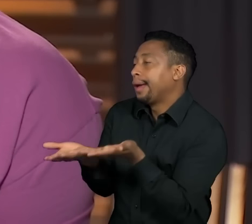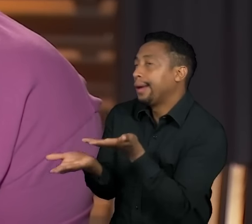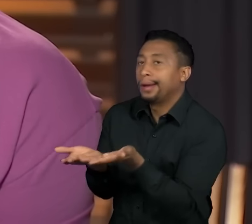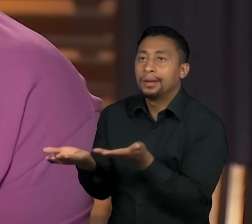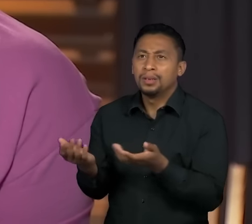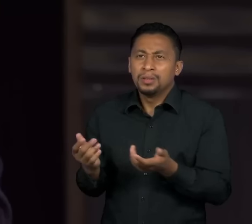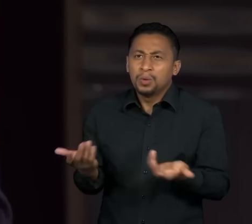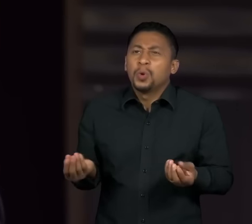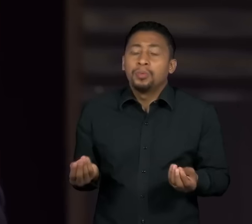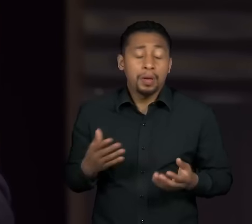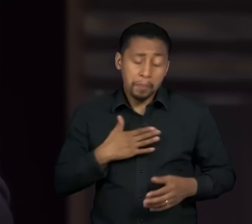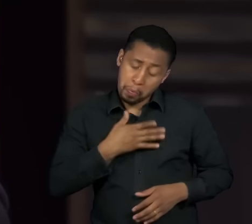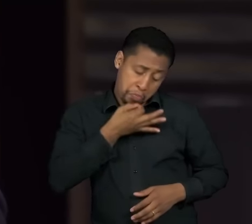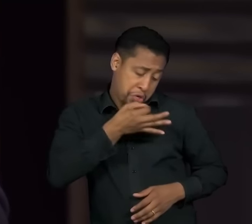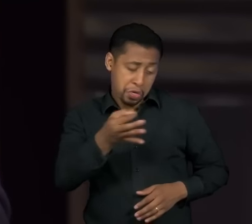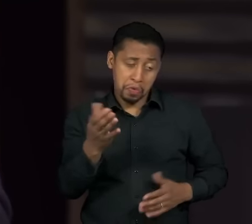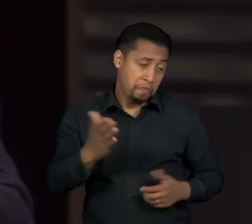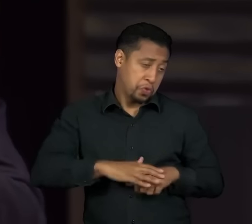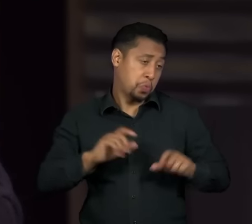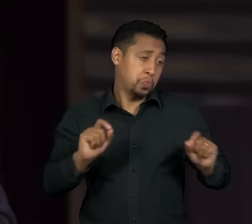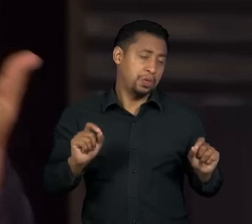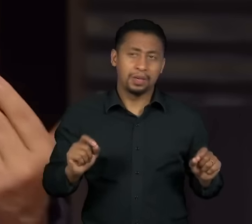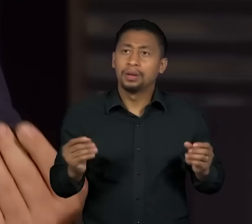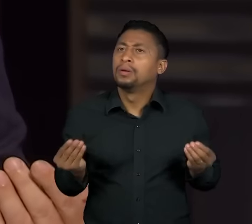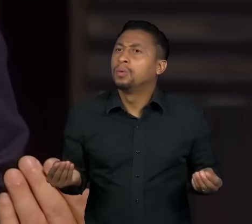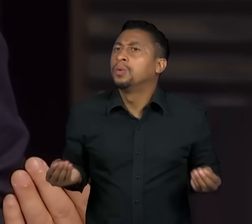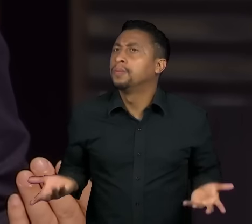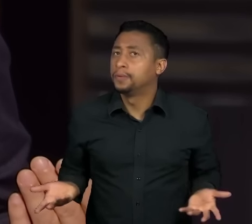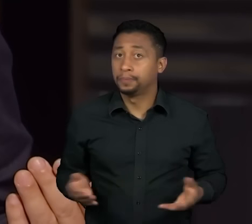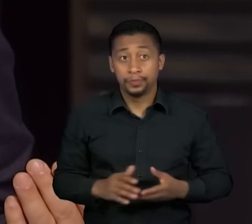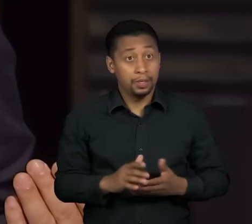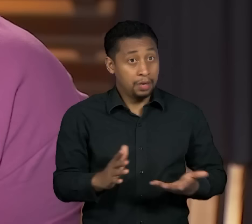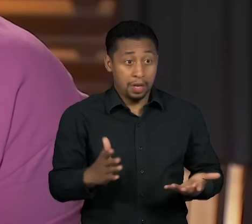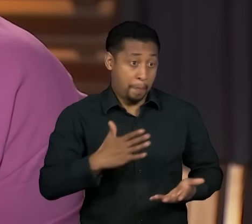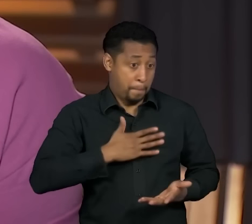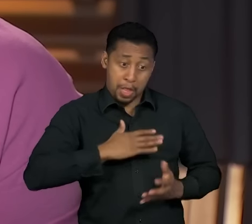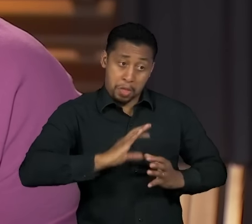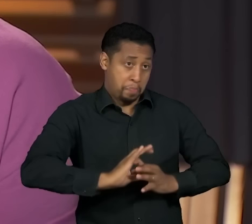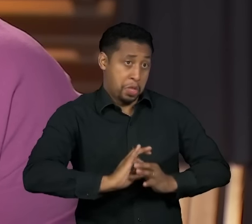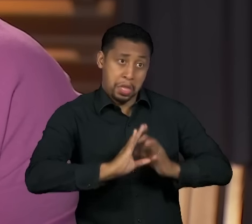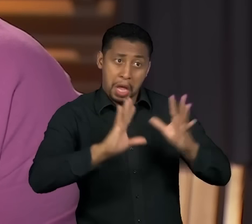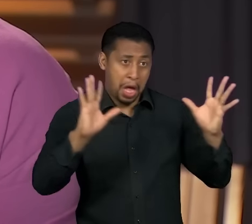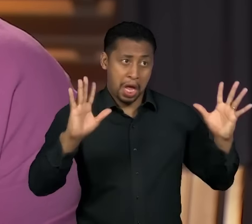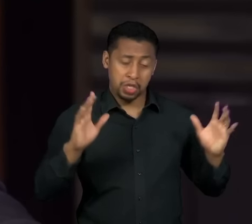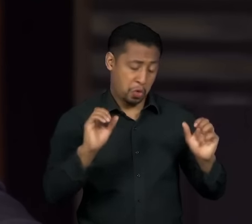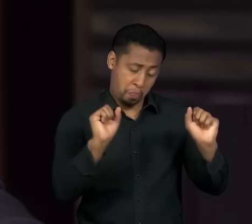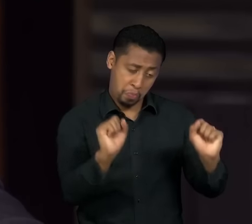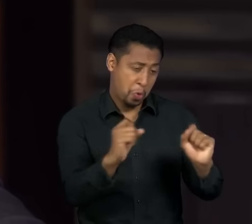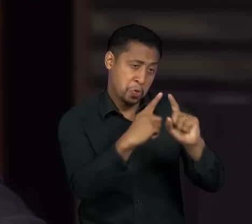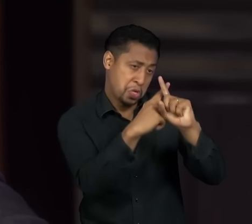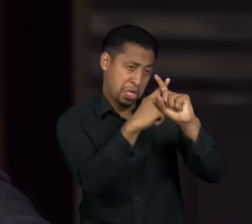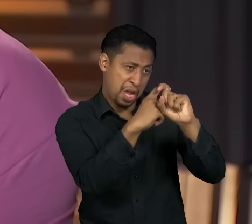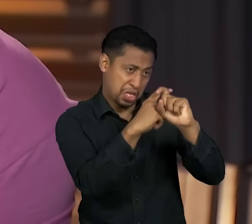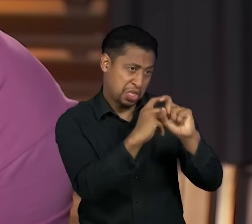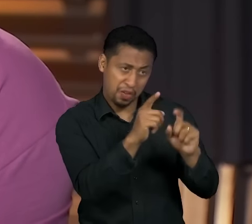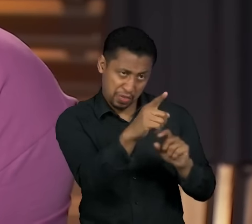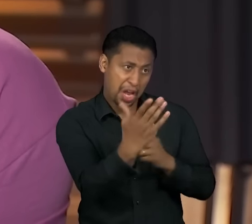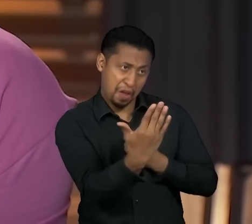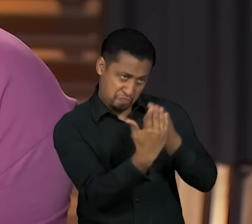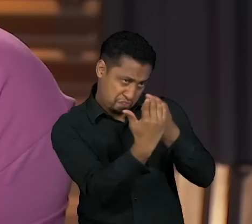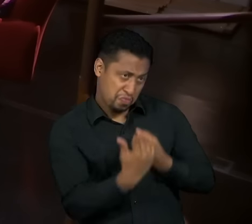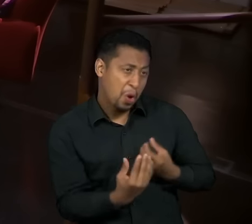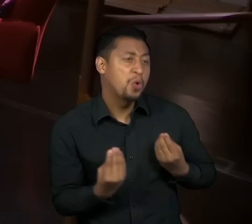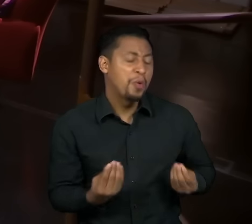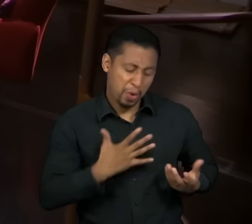eu posso fazer? Você está querendo tolher a minha liberdade Exato. de ser nazista, é isso? Eu quero